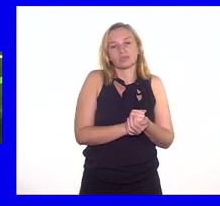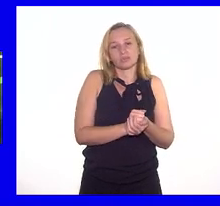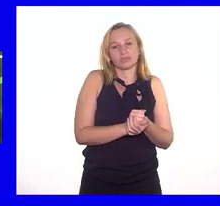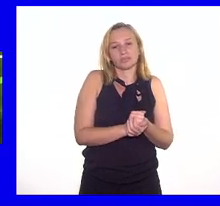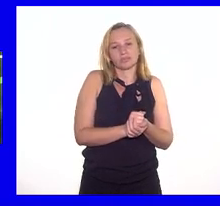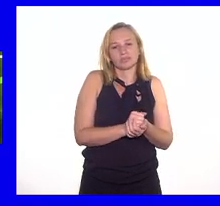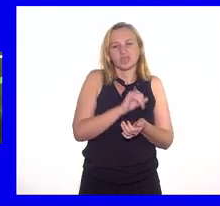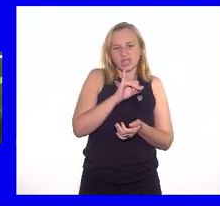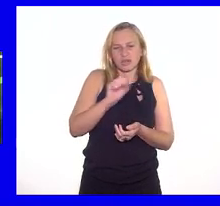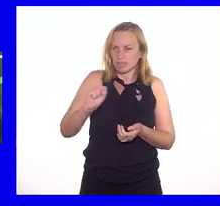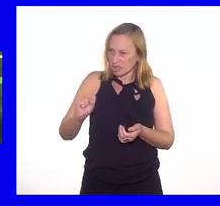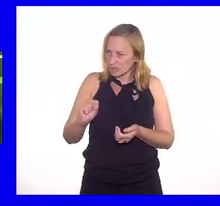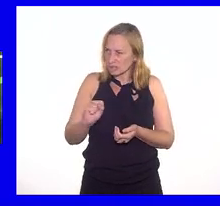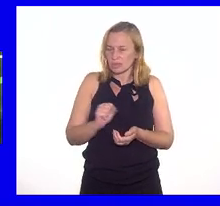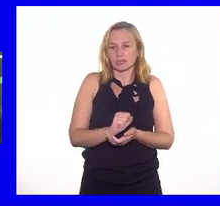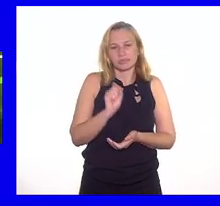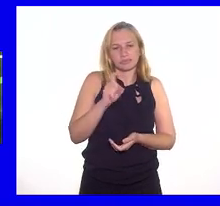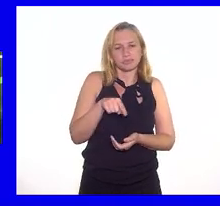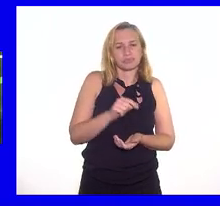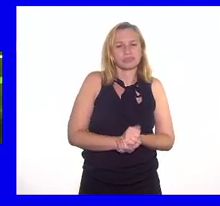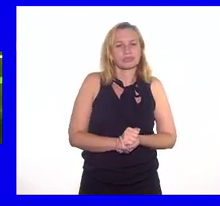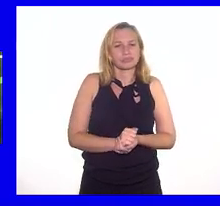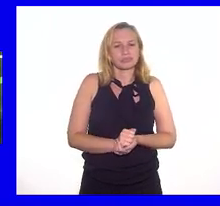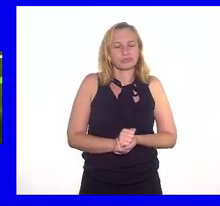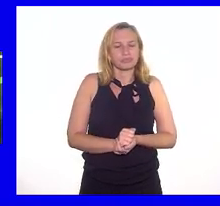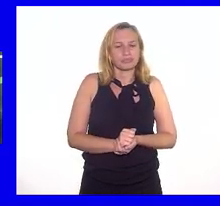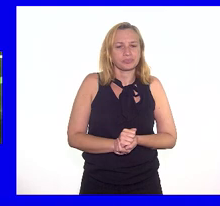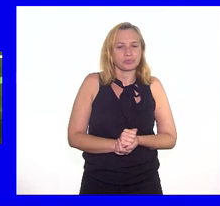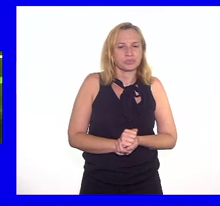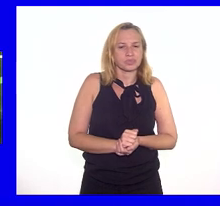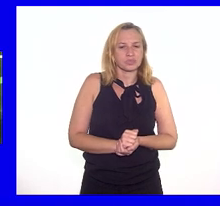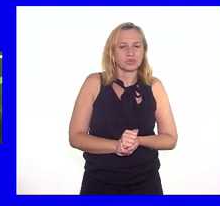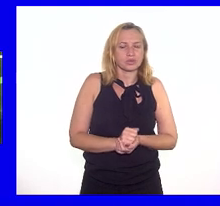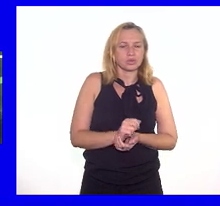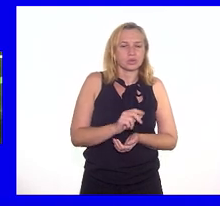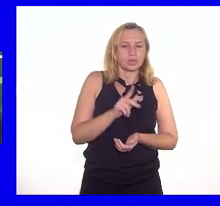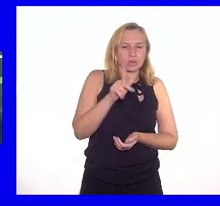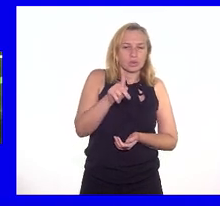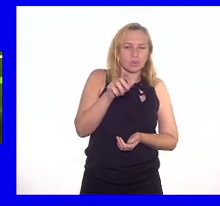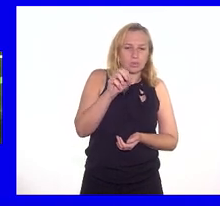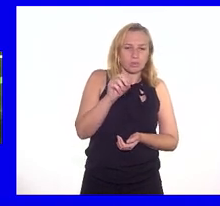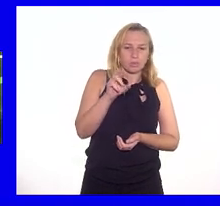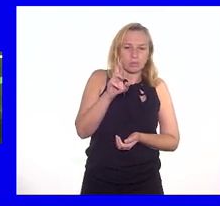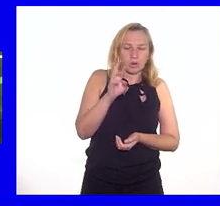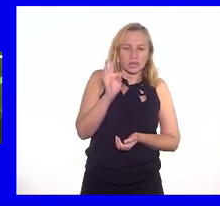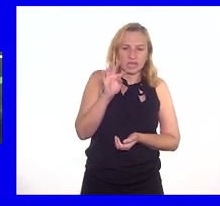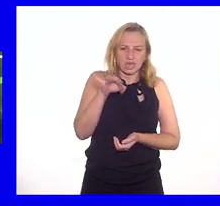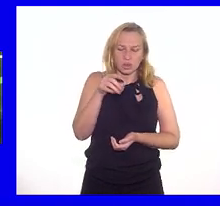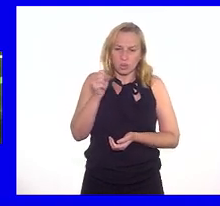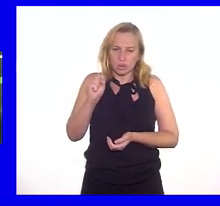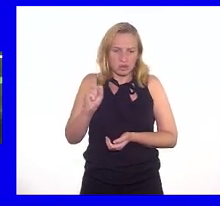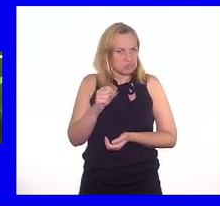do IMS mesmo, né? Fora aqueles que são portadores, né? Que nem sabe, de repente,